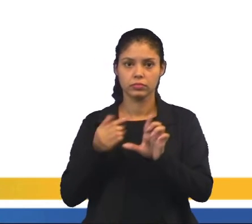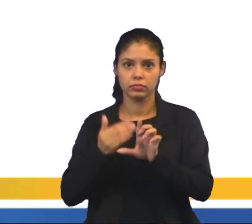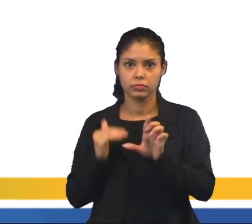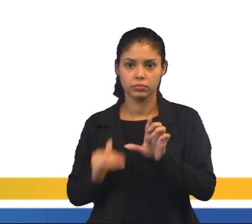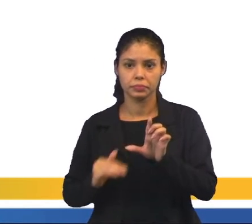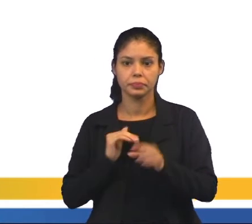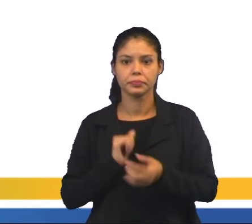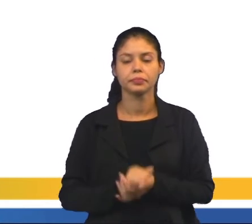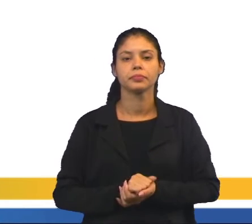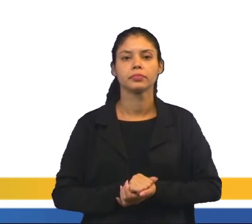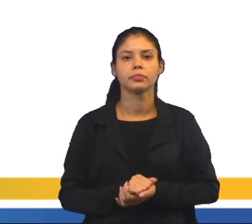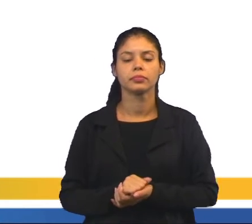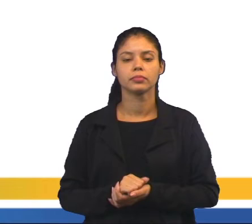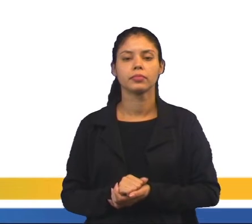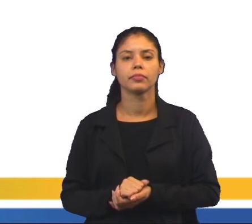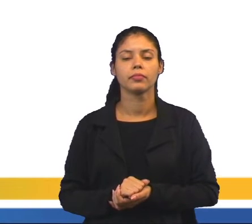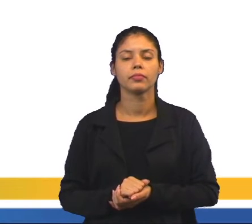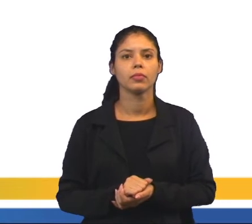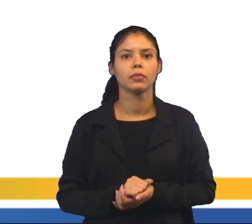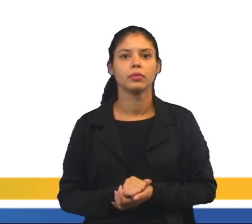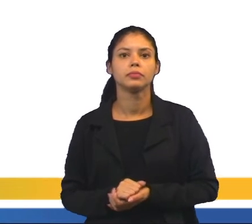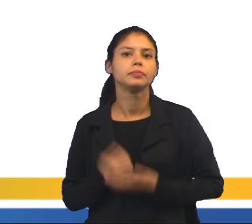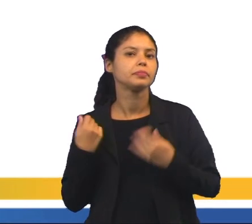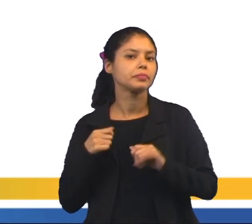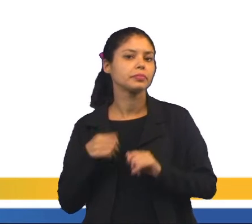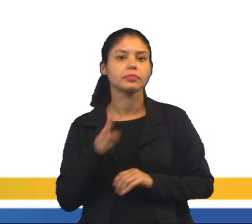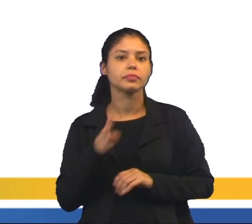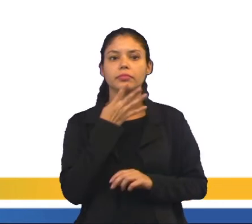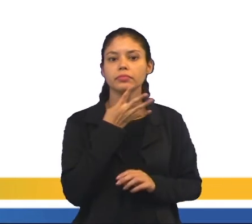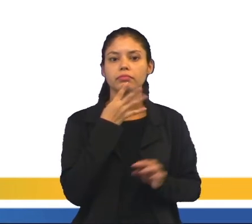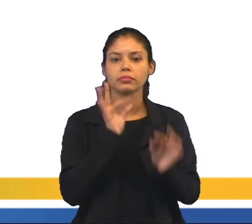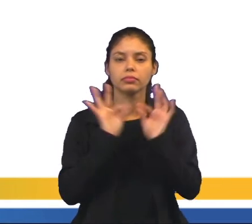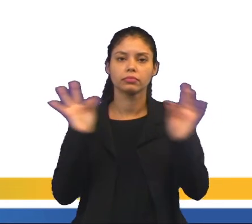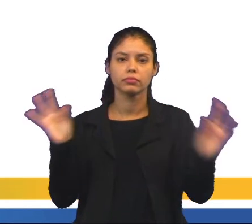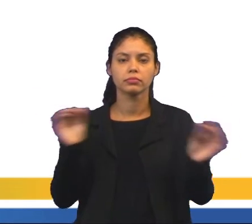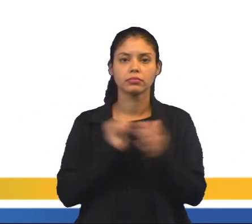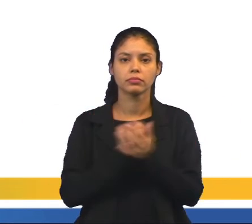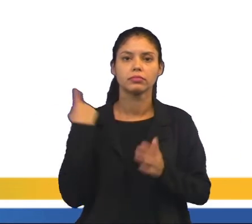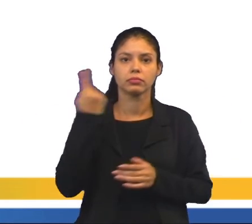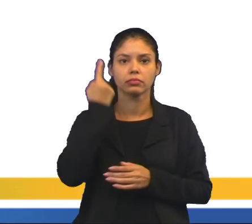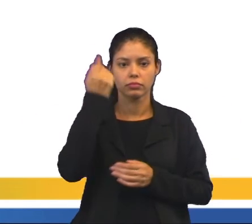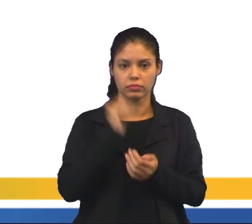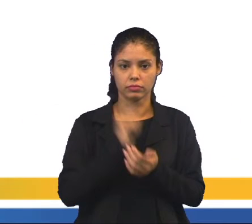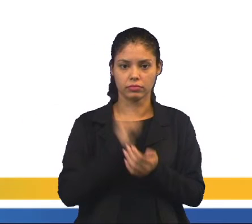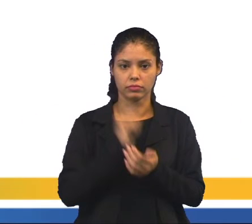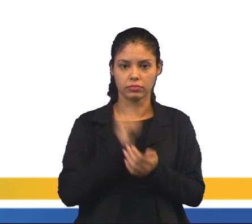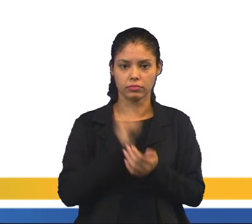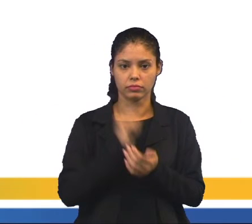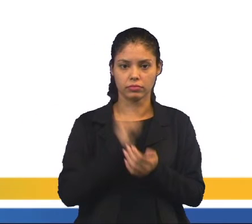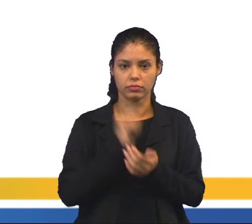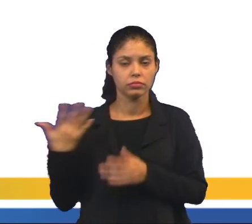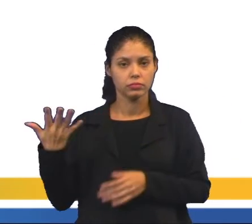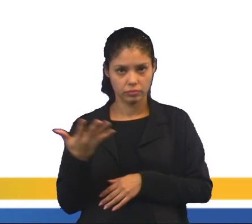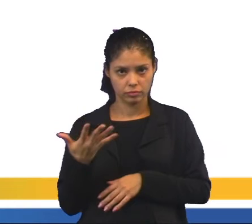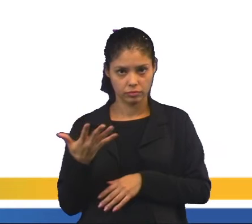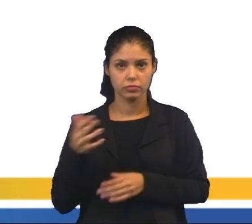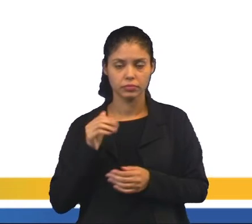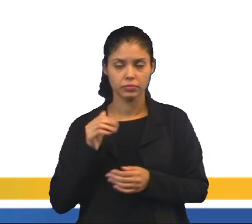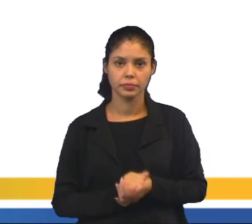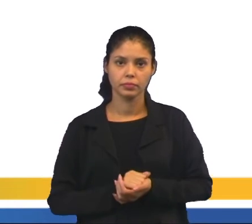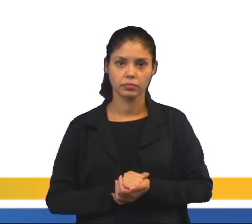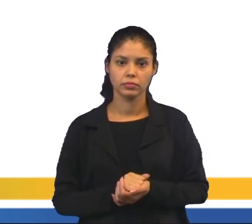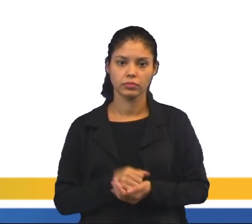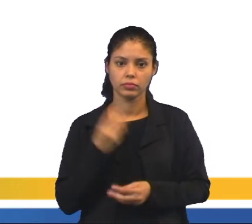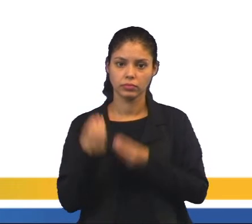Tudo bem? Então vamos lá. Precisamos conhecer a medida da altura, considerando a base,